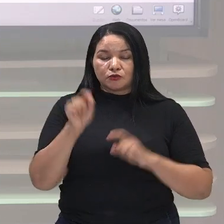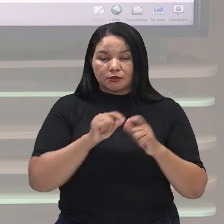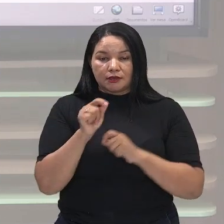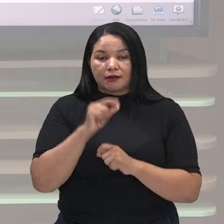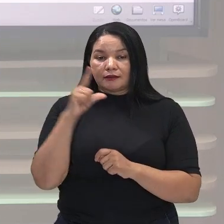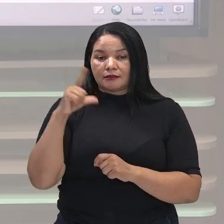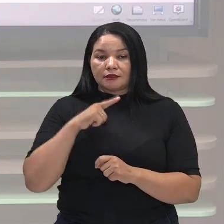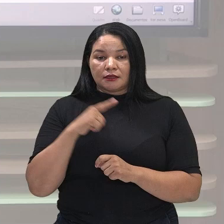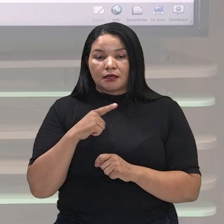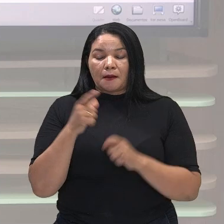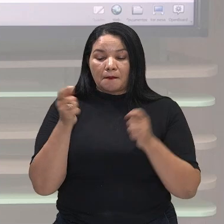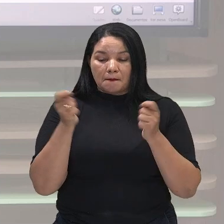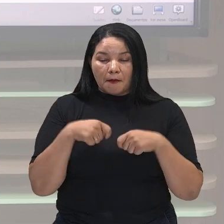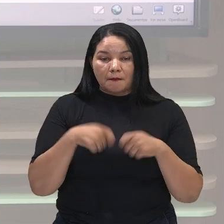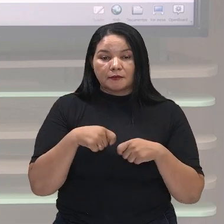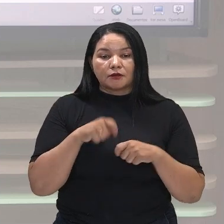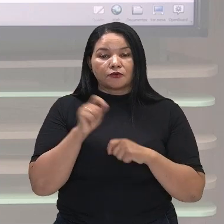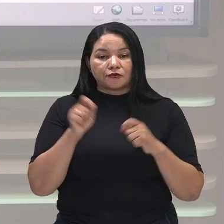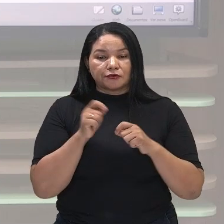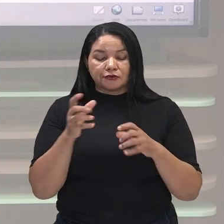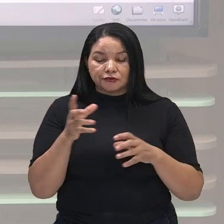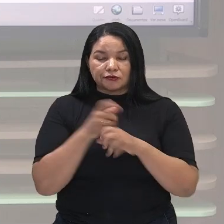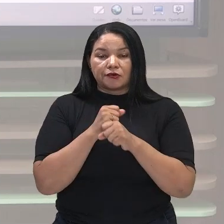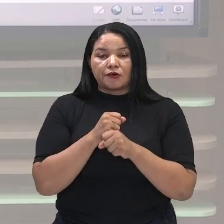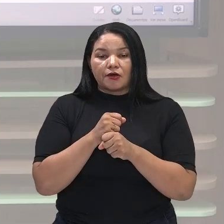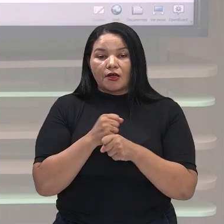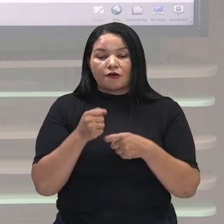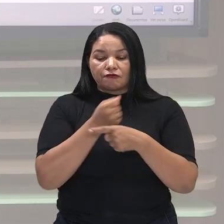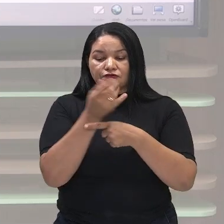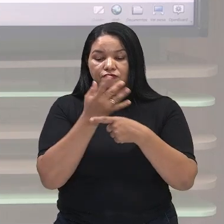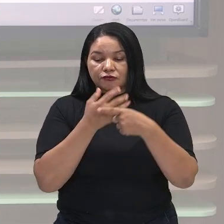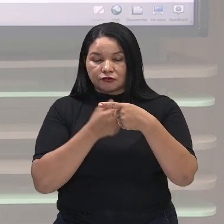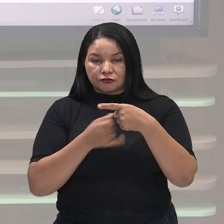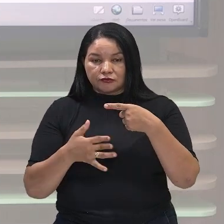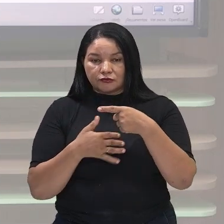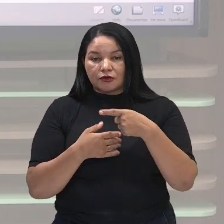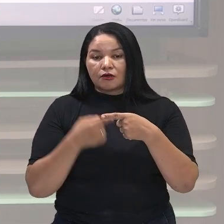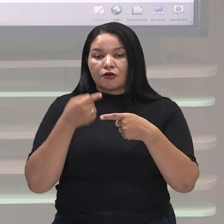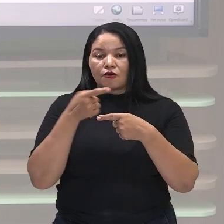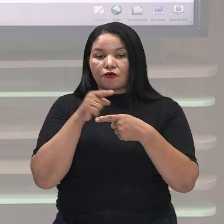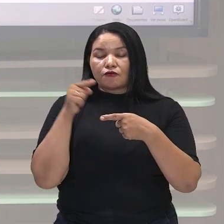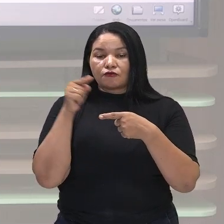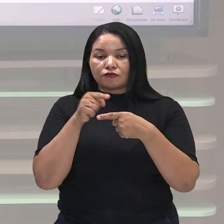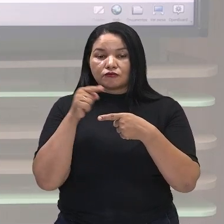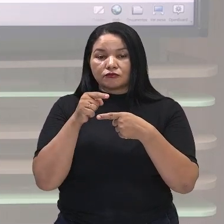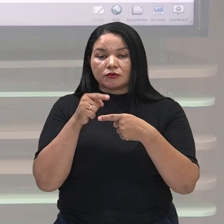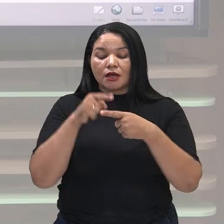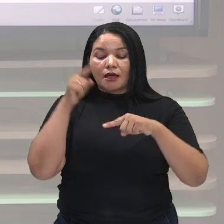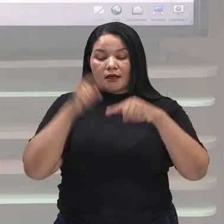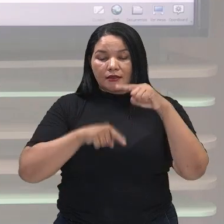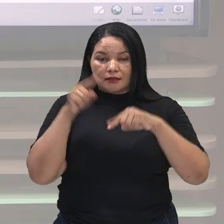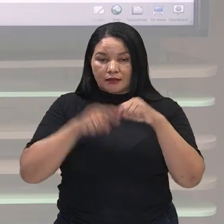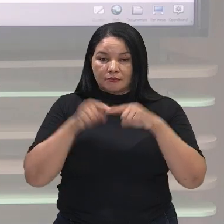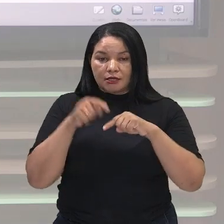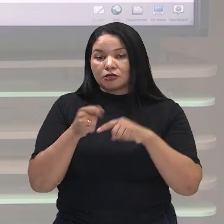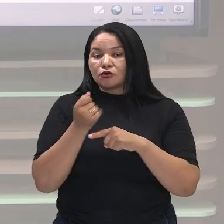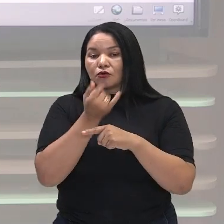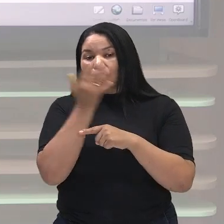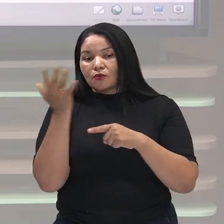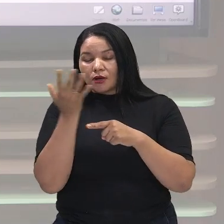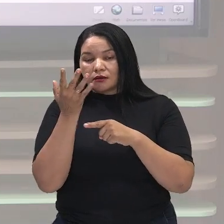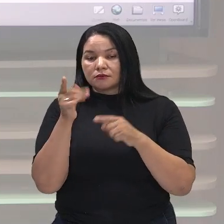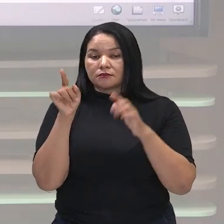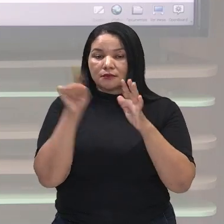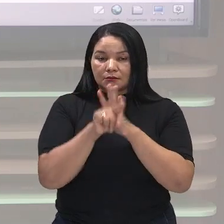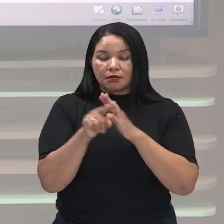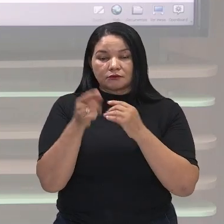de probabilidade uma fração onde o valor que vem em cima é a quantidade de elementos que a questão te pede e o